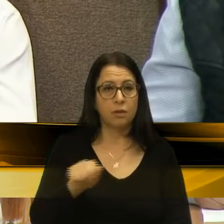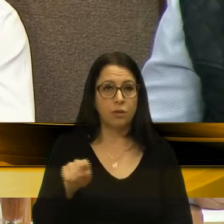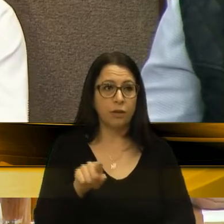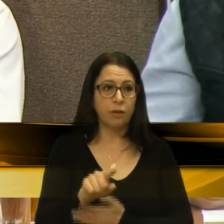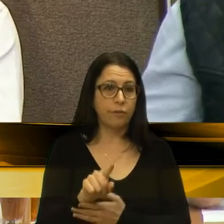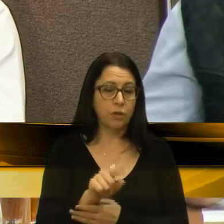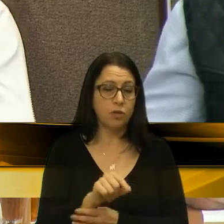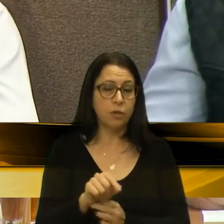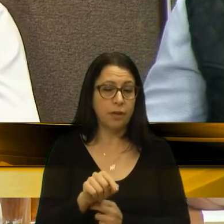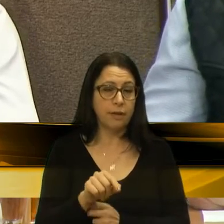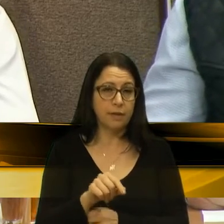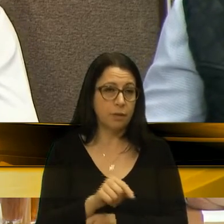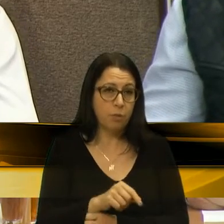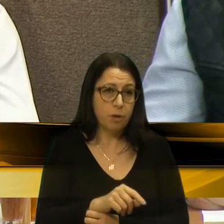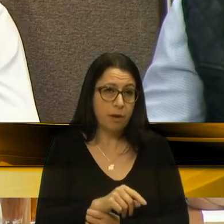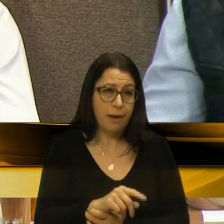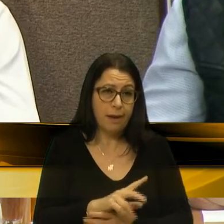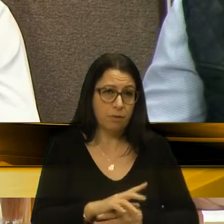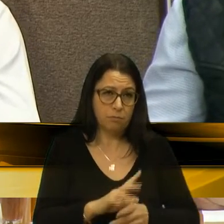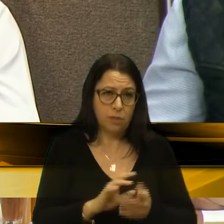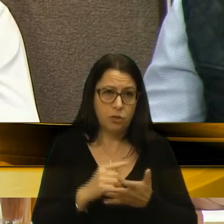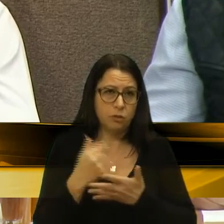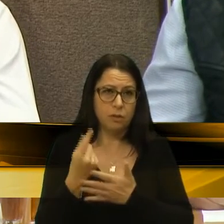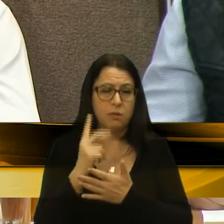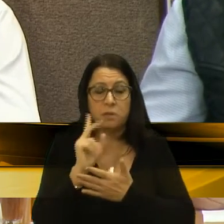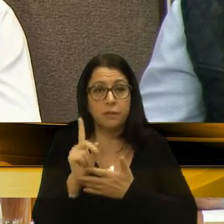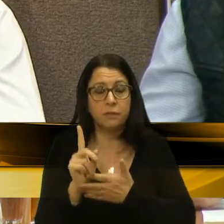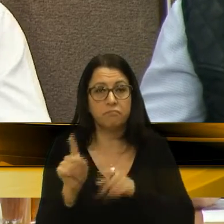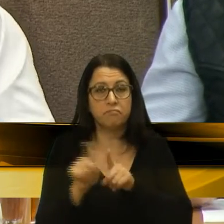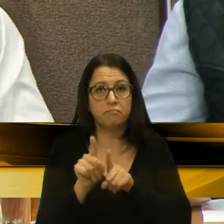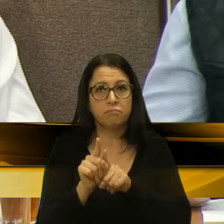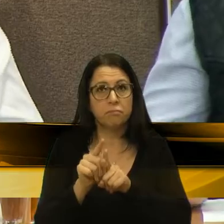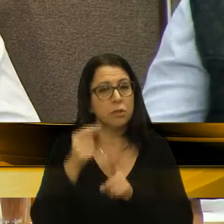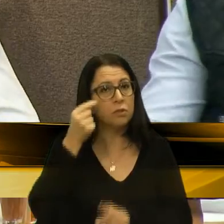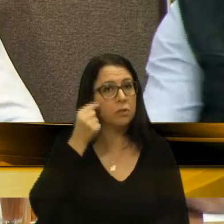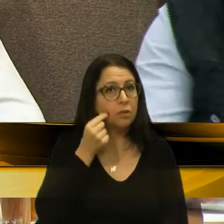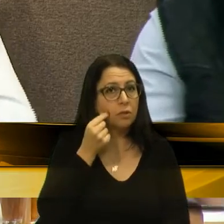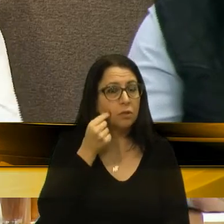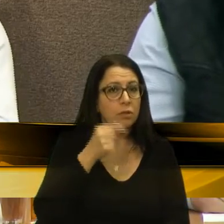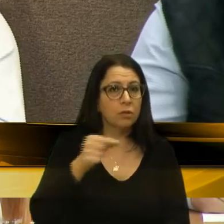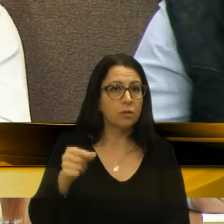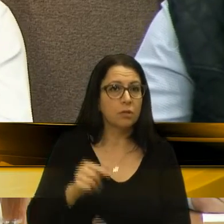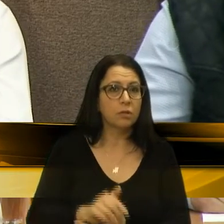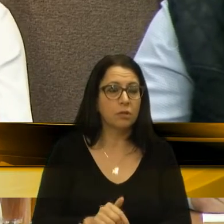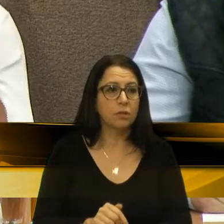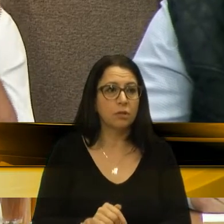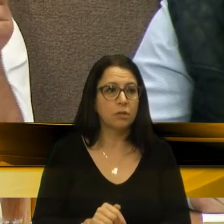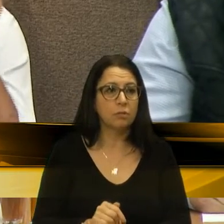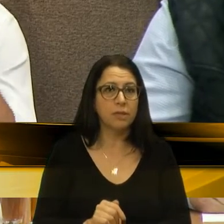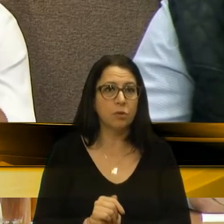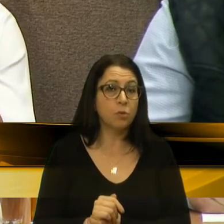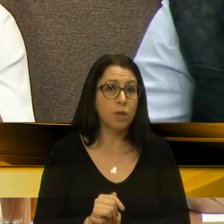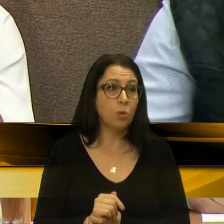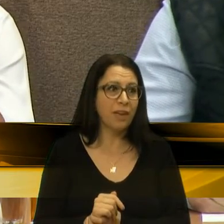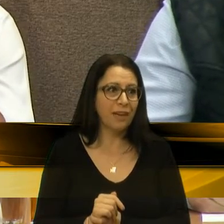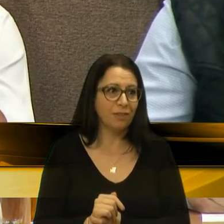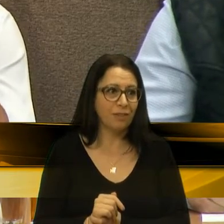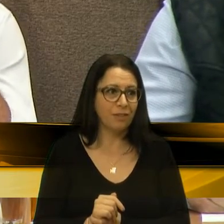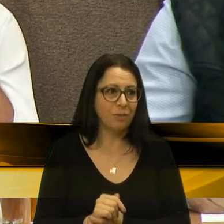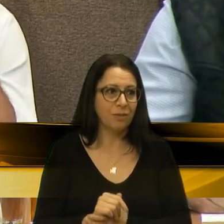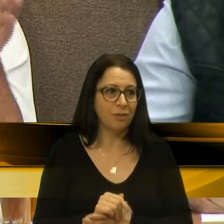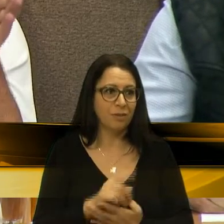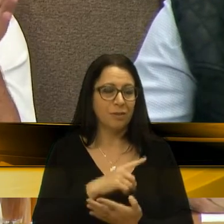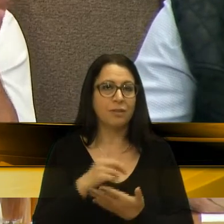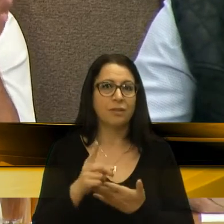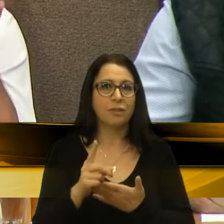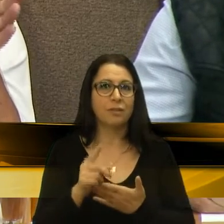pessoas resolveu-se resolveu aquele lavrador bandeira o que nós queremos dia de hoje é resultado e